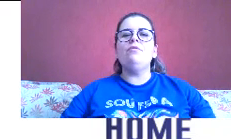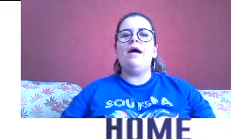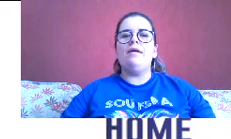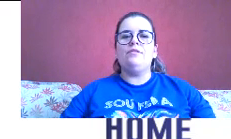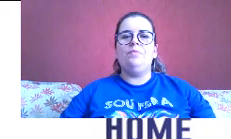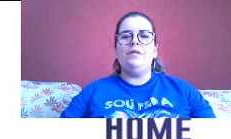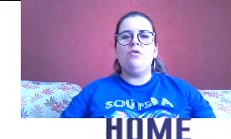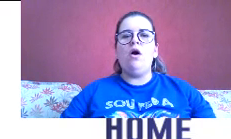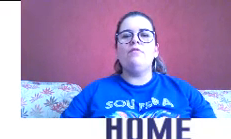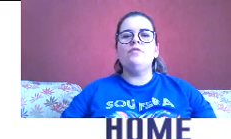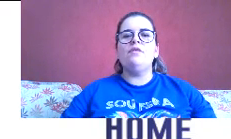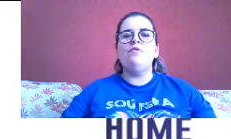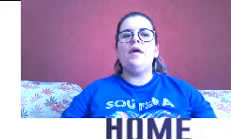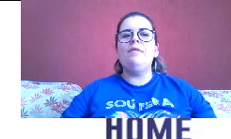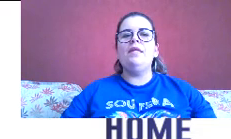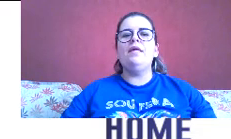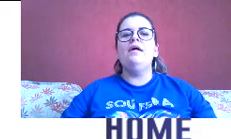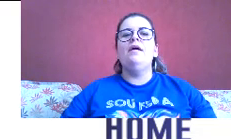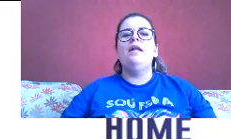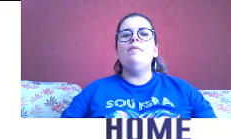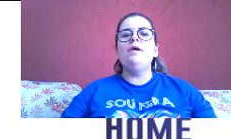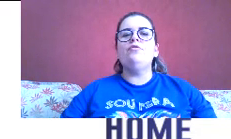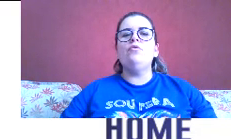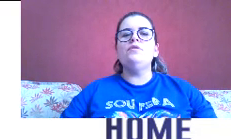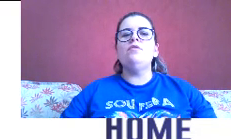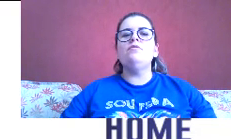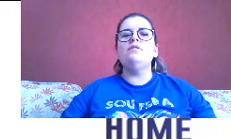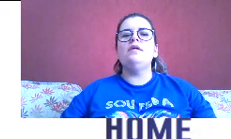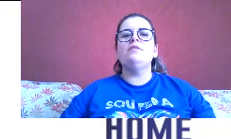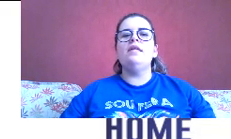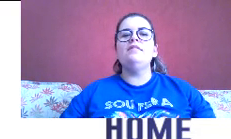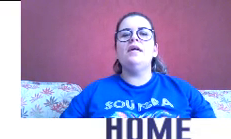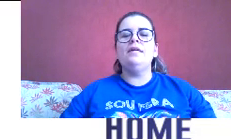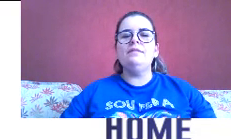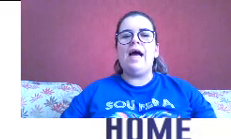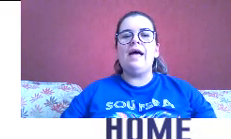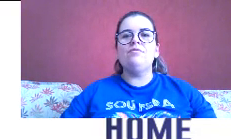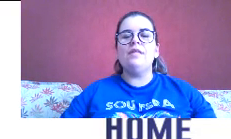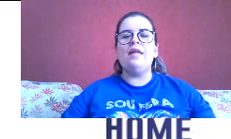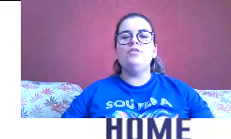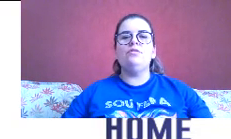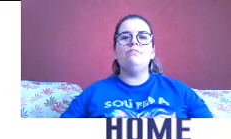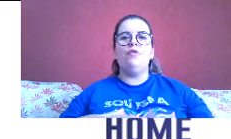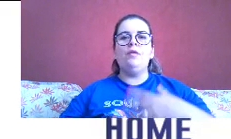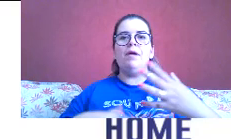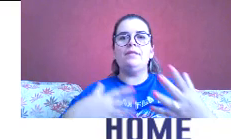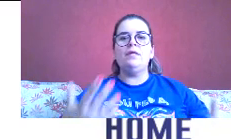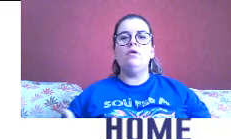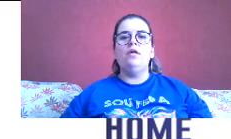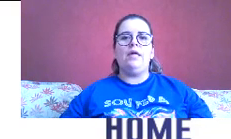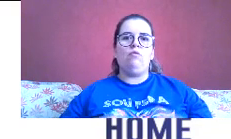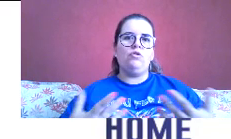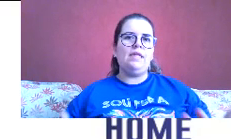no mito da de Pandora você viu que a menina libertou os seus seres Encantados né ela foi